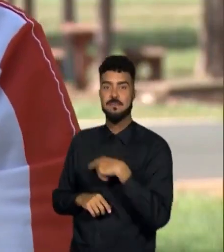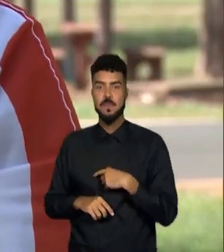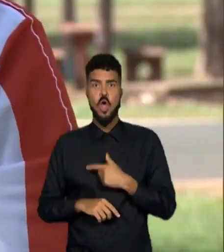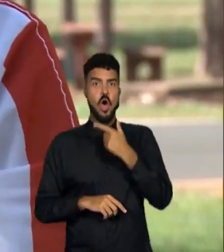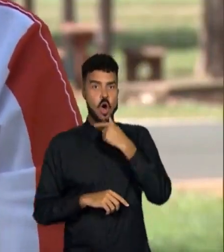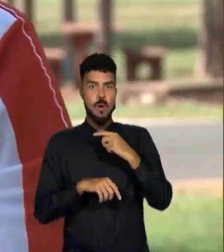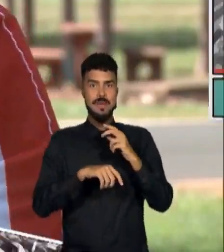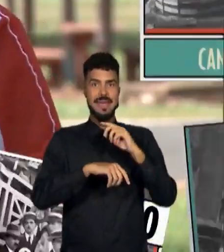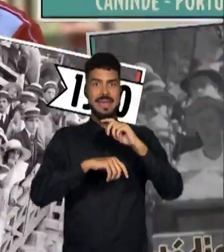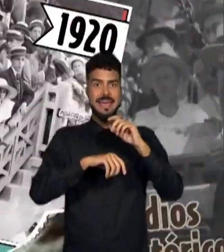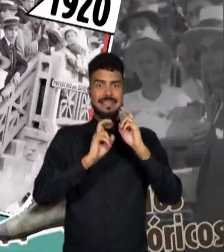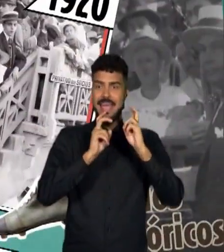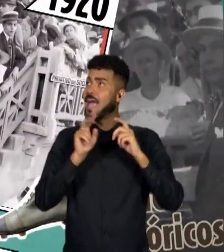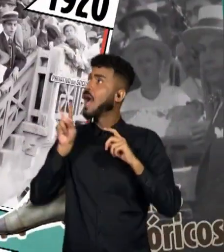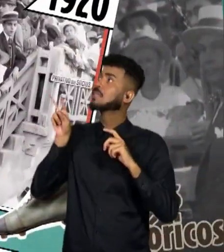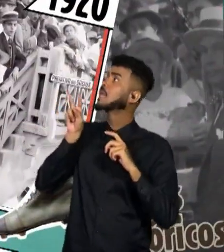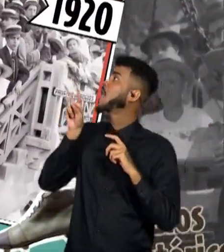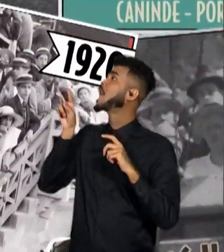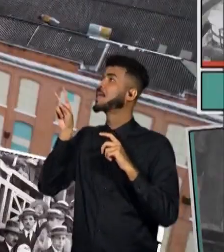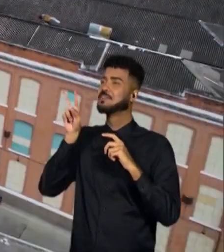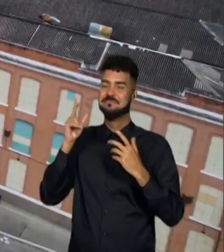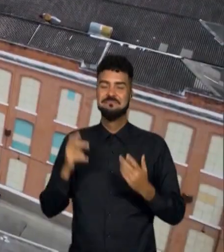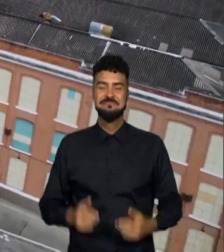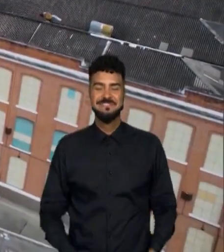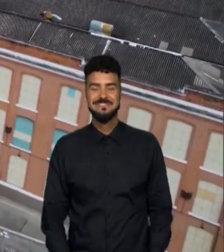ficava procurando: cadê, cadê, cadê?